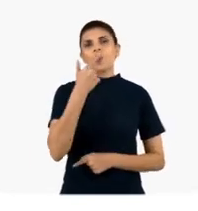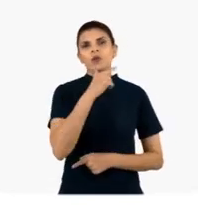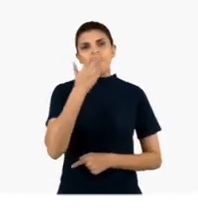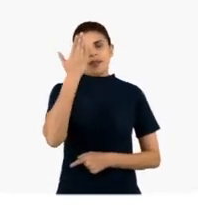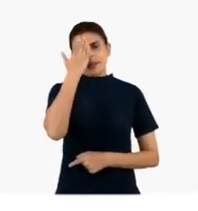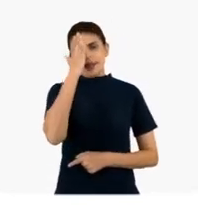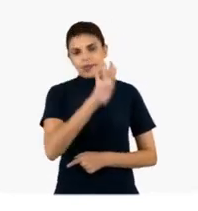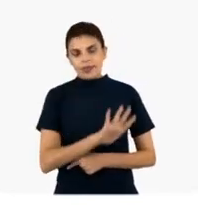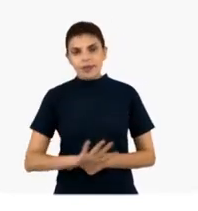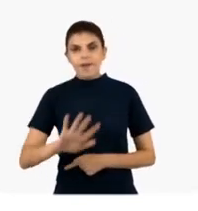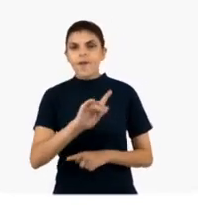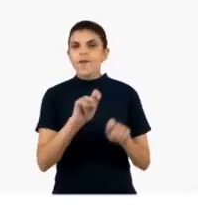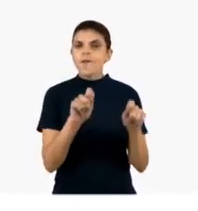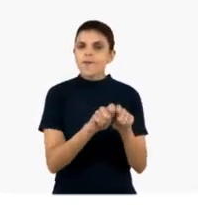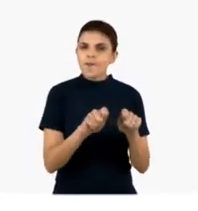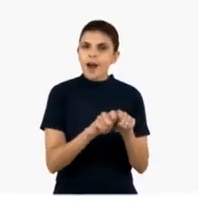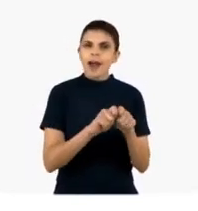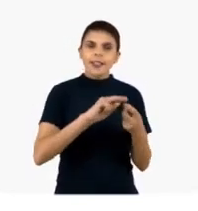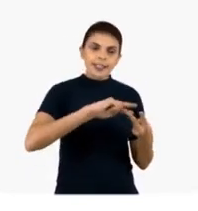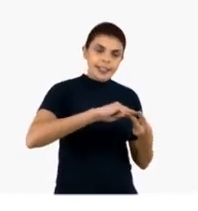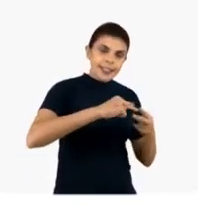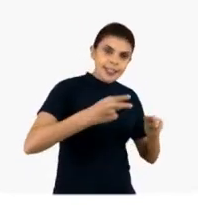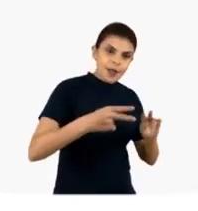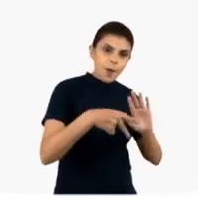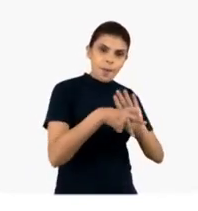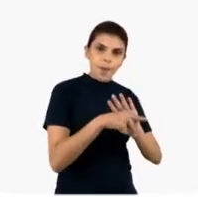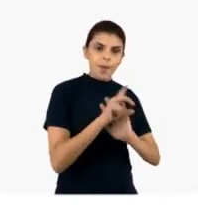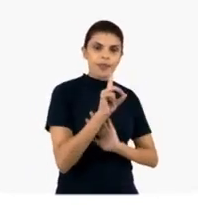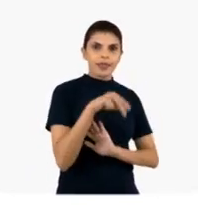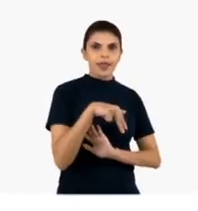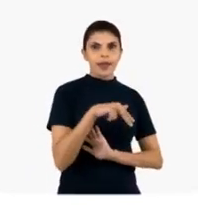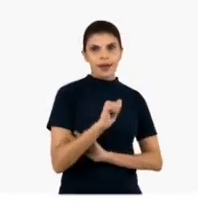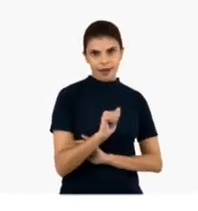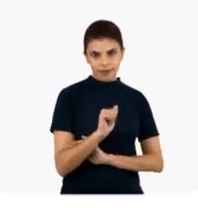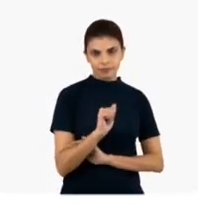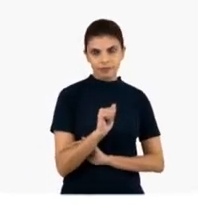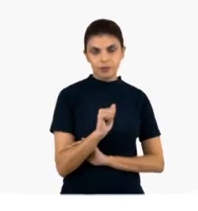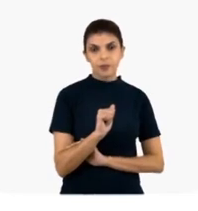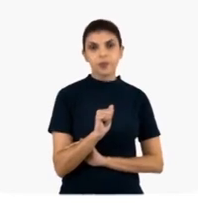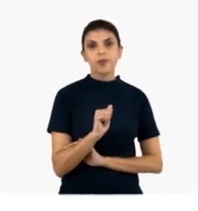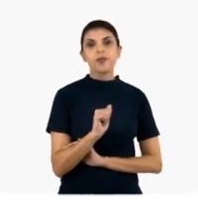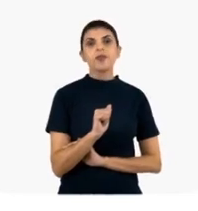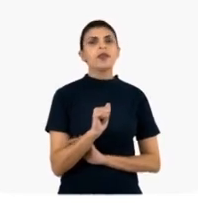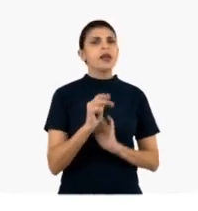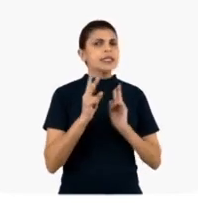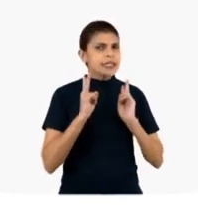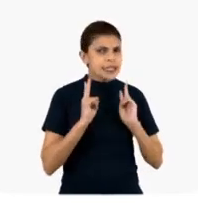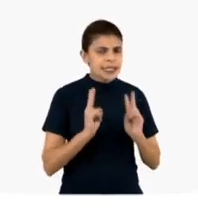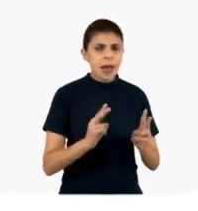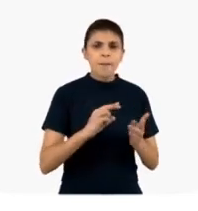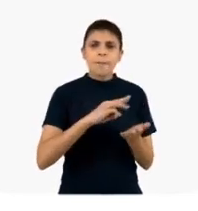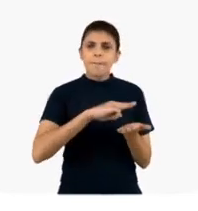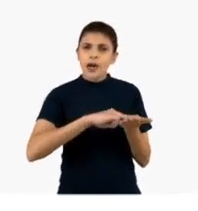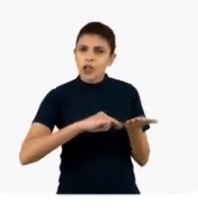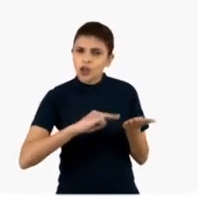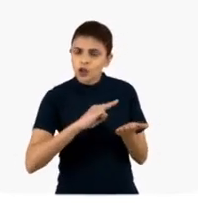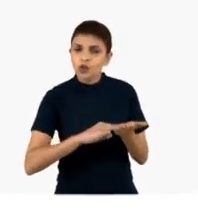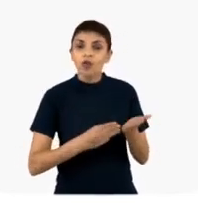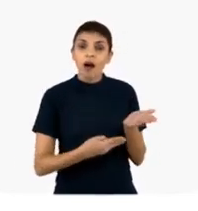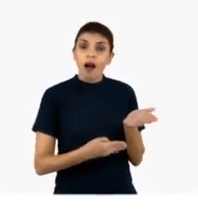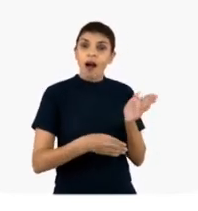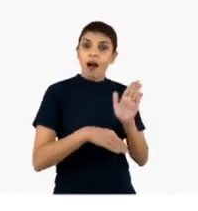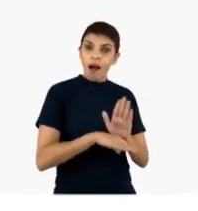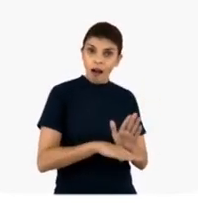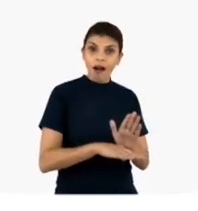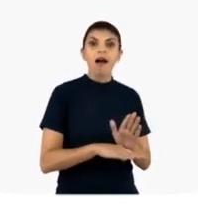consigo entender o que faz cada gene dentro do DNA. A técnica central da metodologia